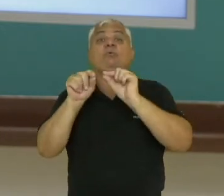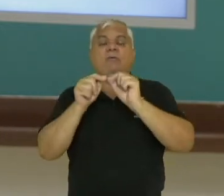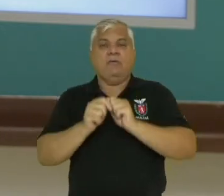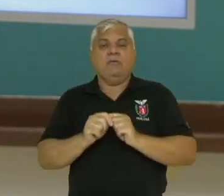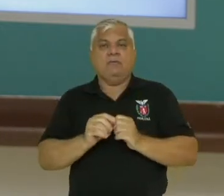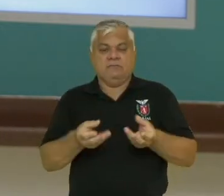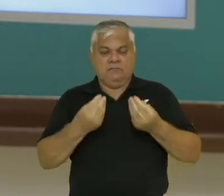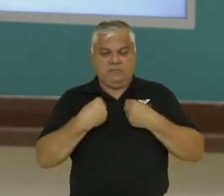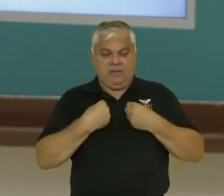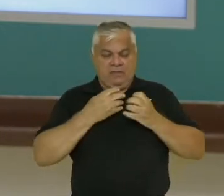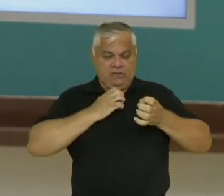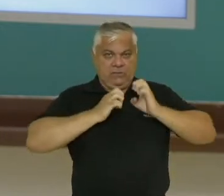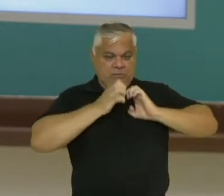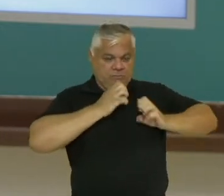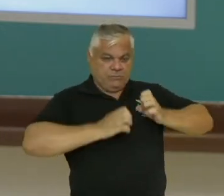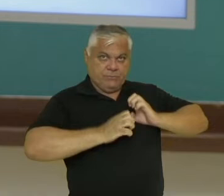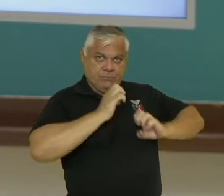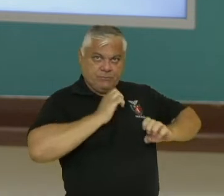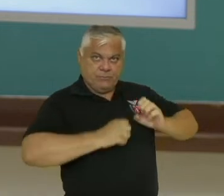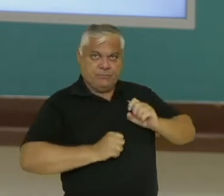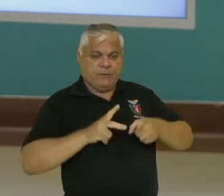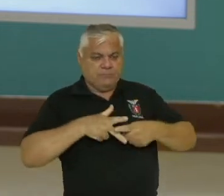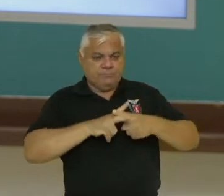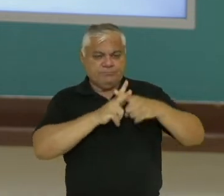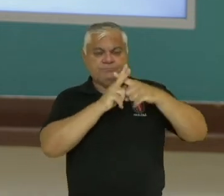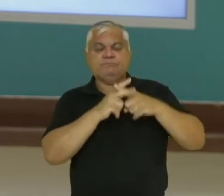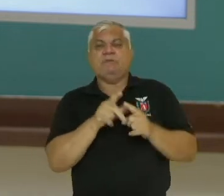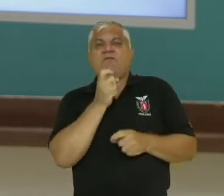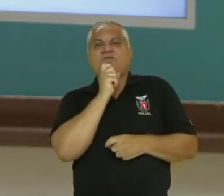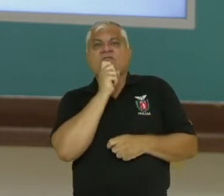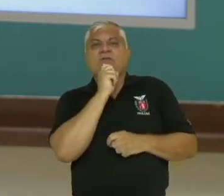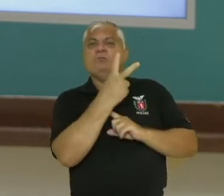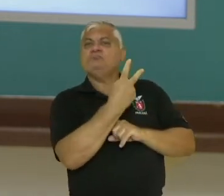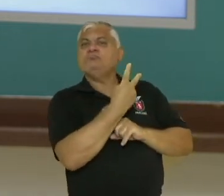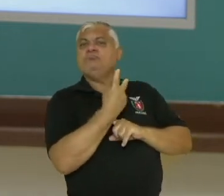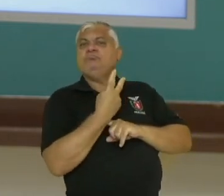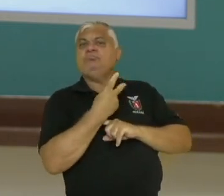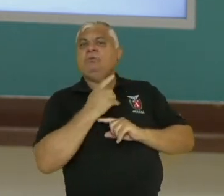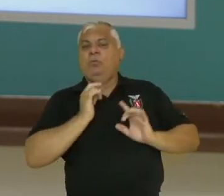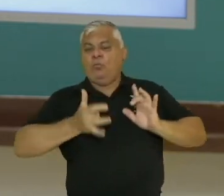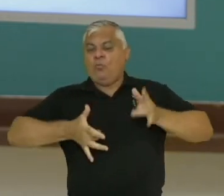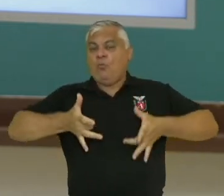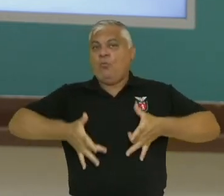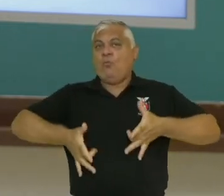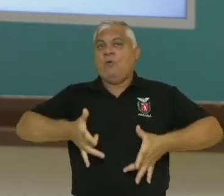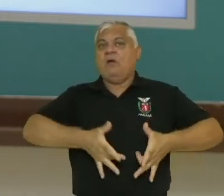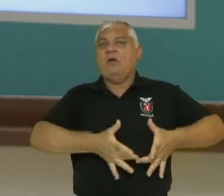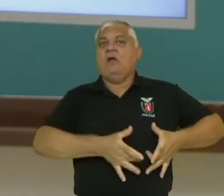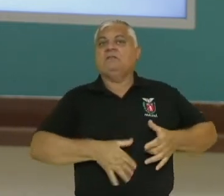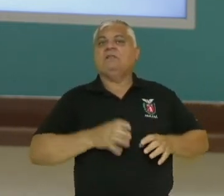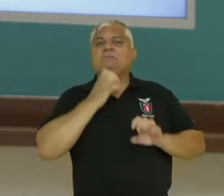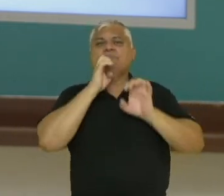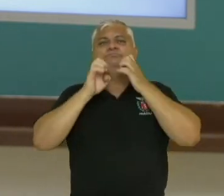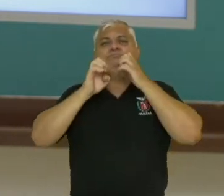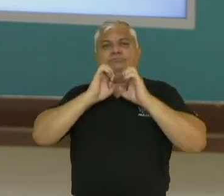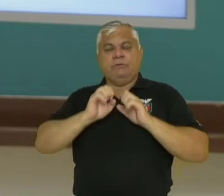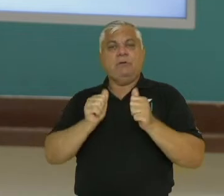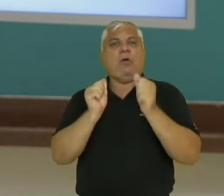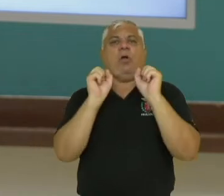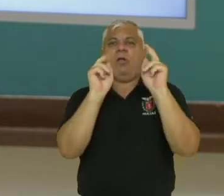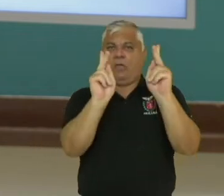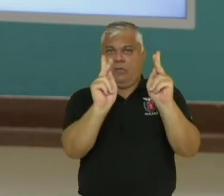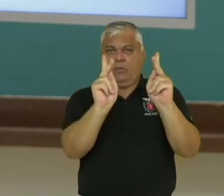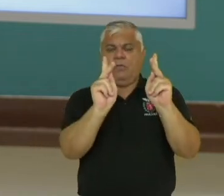dá energia, isolante térmico, ficam guardados como reserva de nutrientes. Ok.